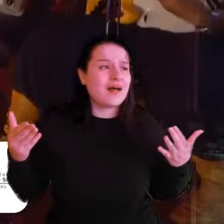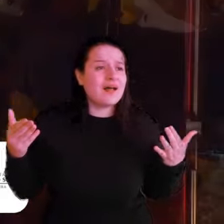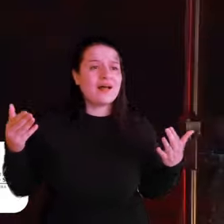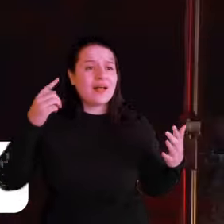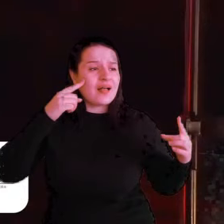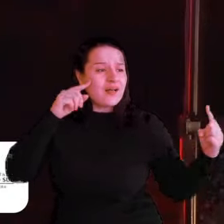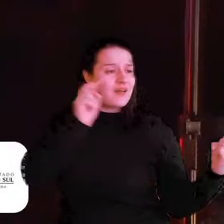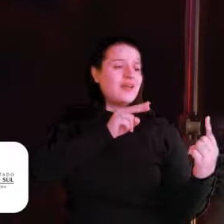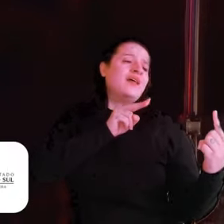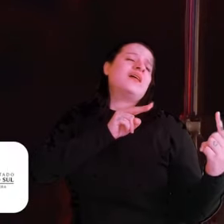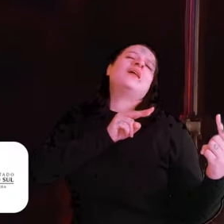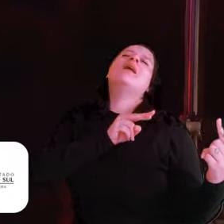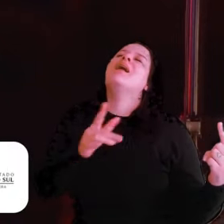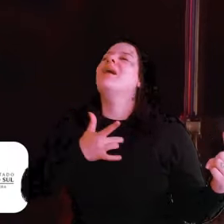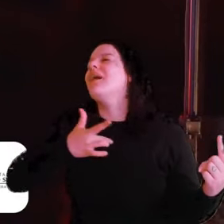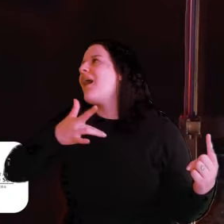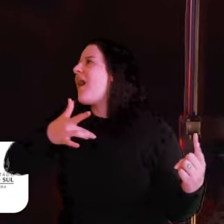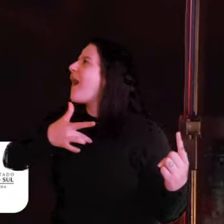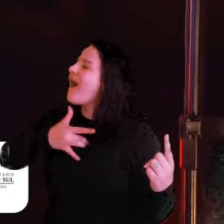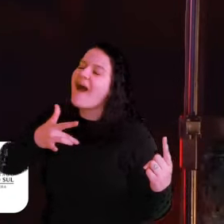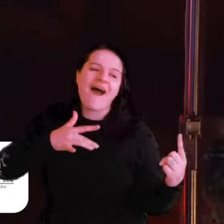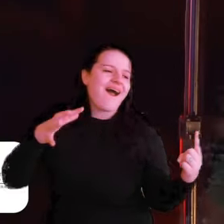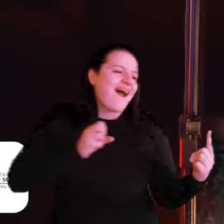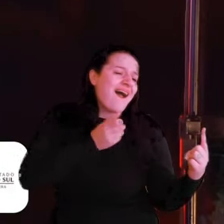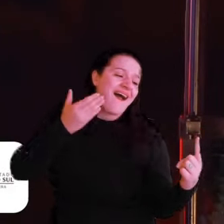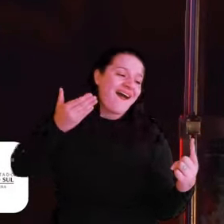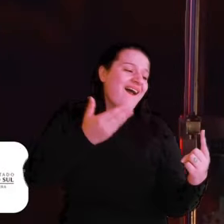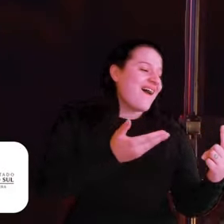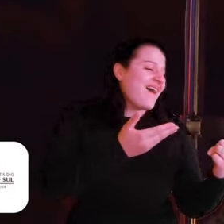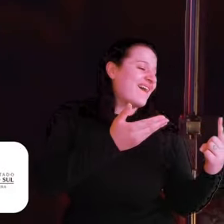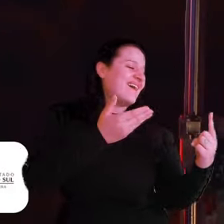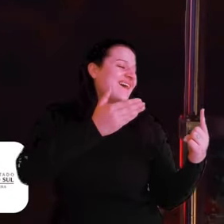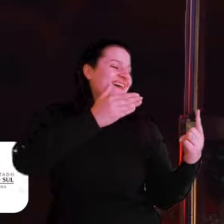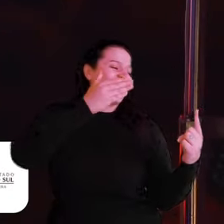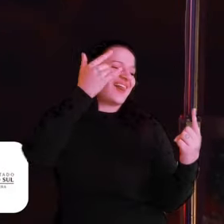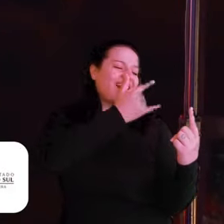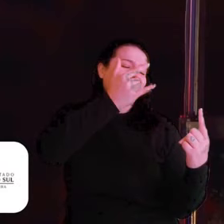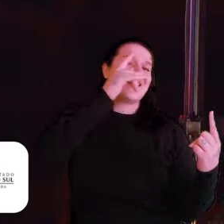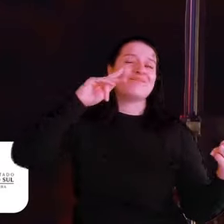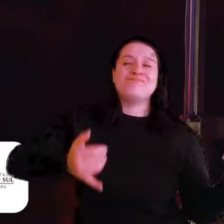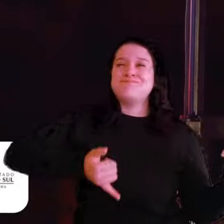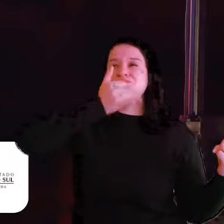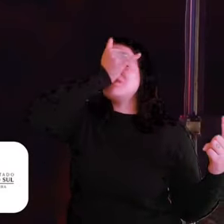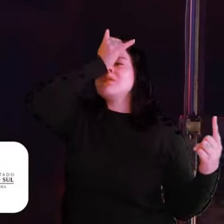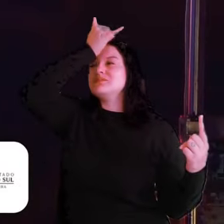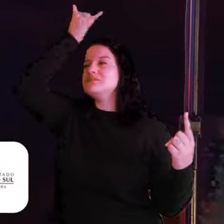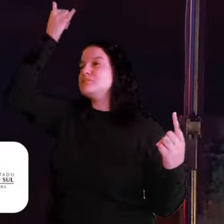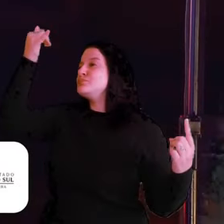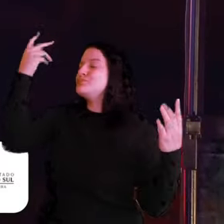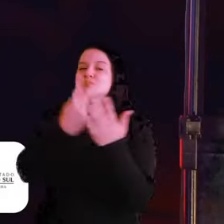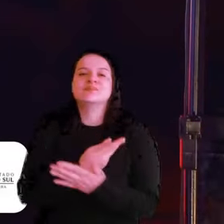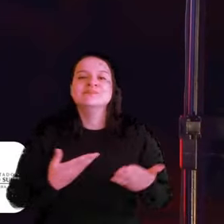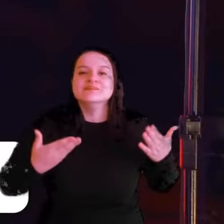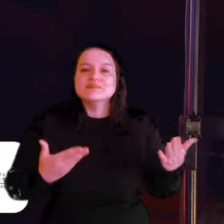doeu. Me perdi quando logo te vi, me apaixonei, devo admitir, erro meu,